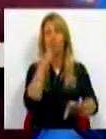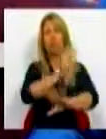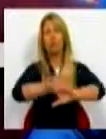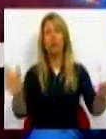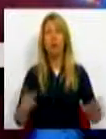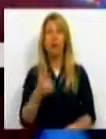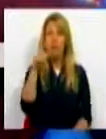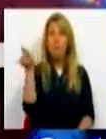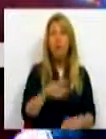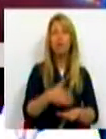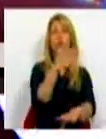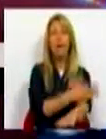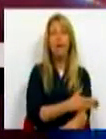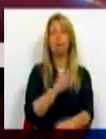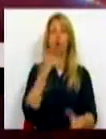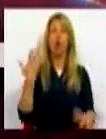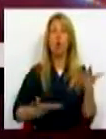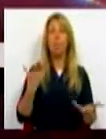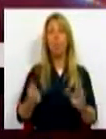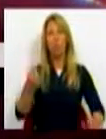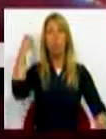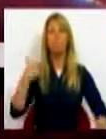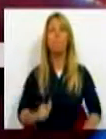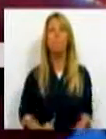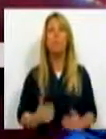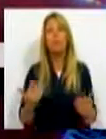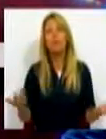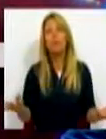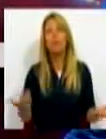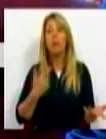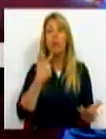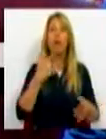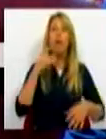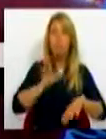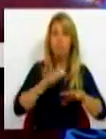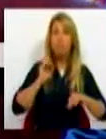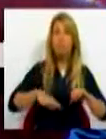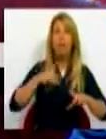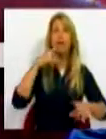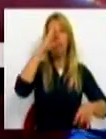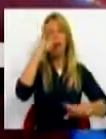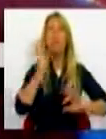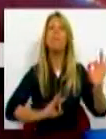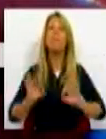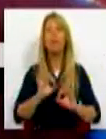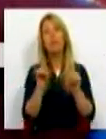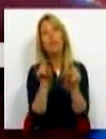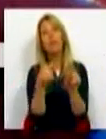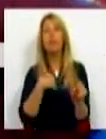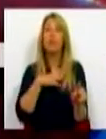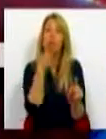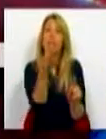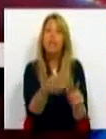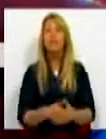portanto, terminado um mês antes daquilo que foi aberto o ano passado. E, portanto, em termos de causa e de preparação, também era isto